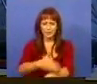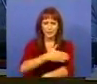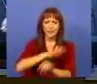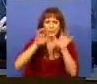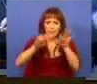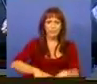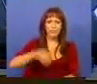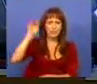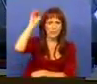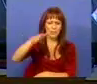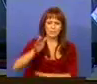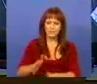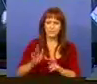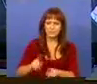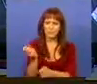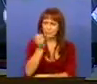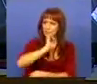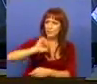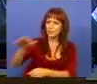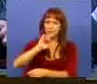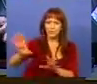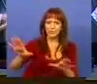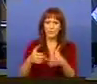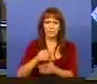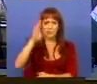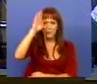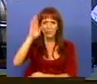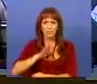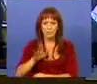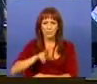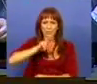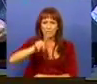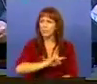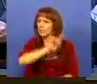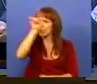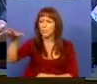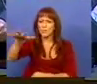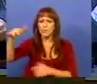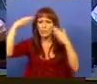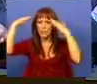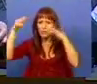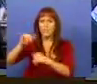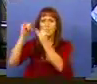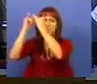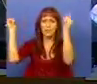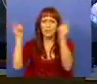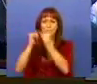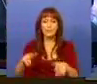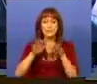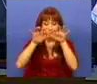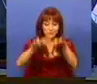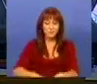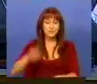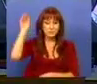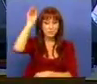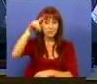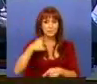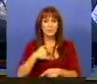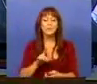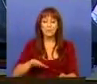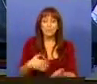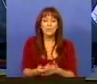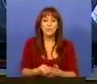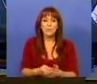Assembleia da República ao envio de tropa portuguesa para teatros de guerra internacionais. À Assembleia da República